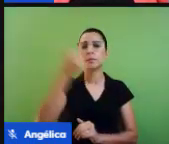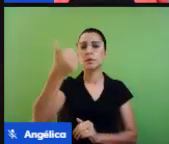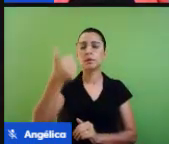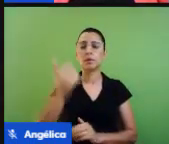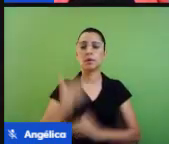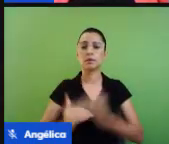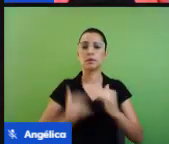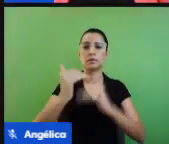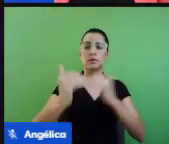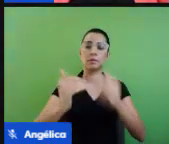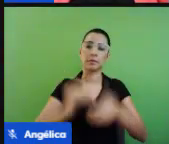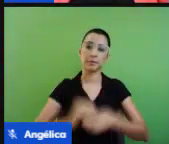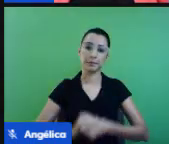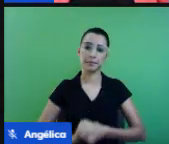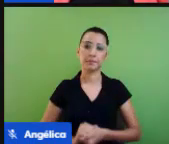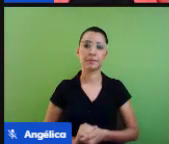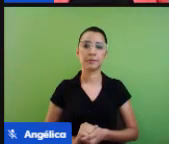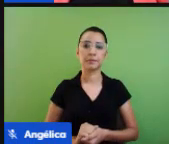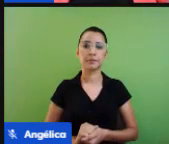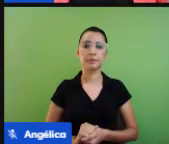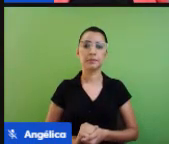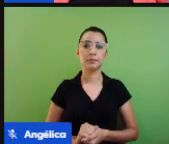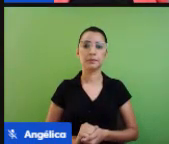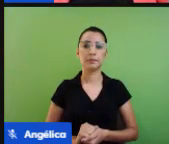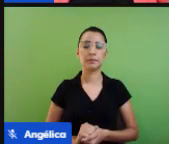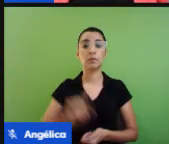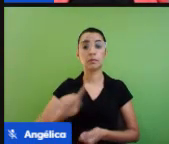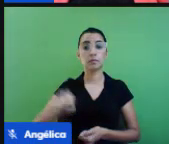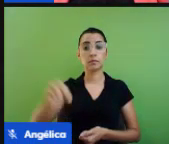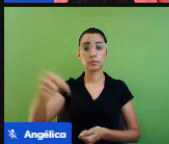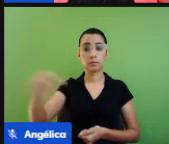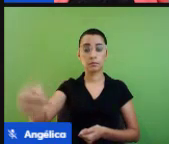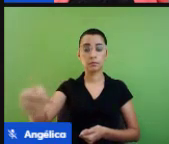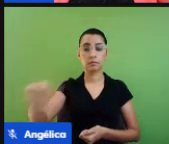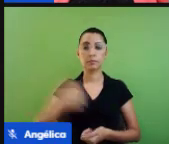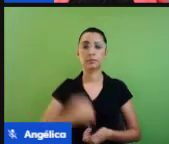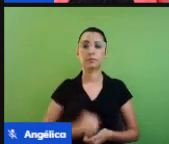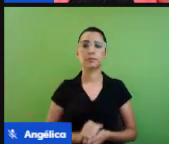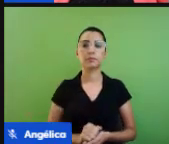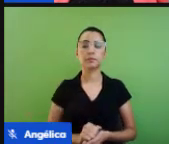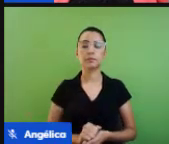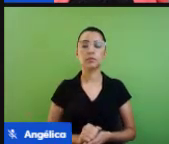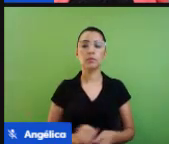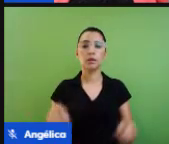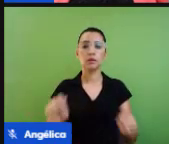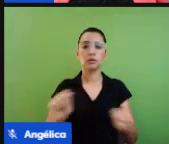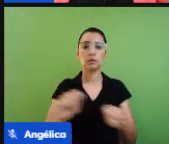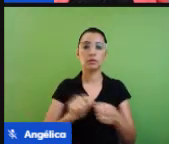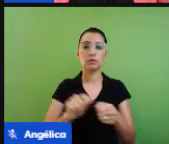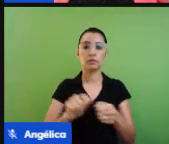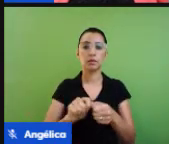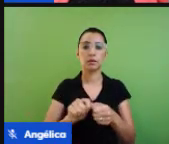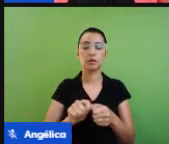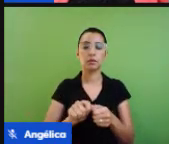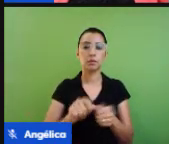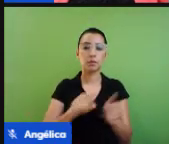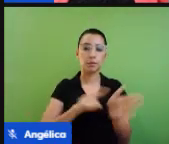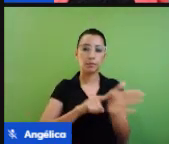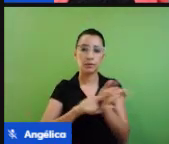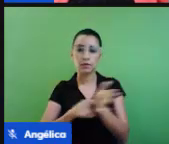desses alunos, tá? E depois, obviamente, de ter realizado aquela sondagem inicial, que eu